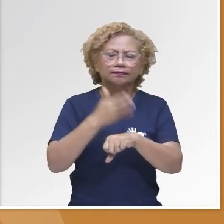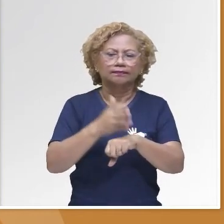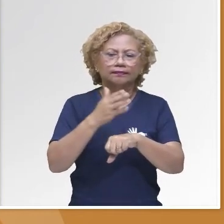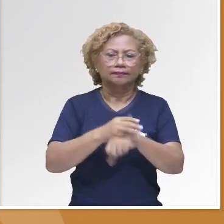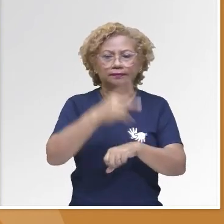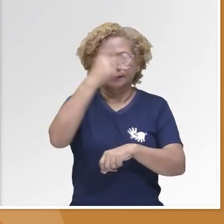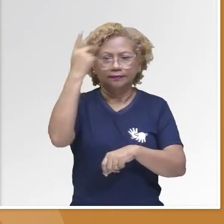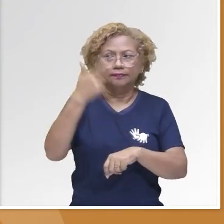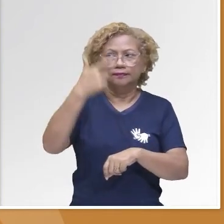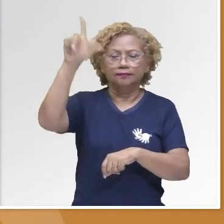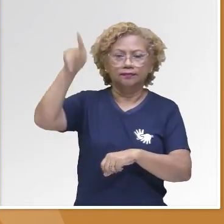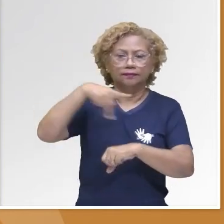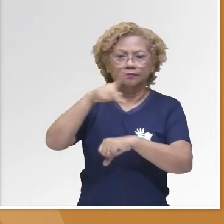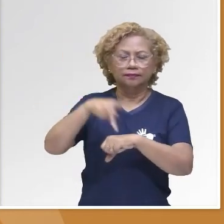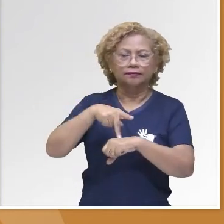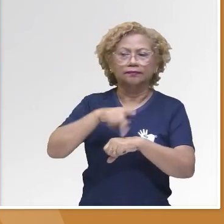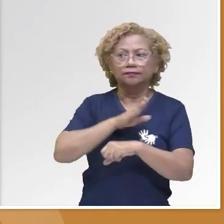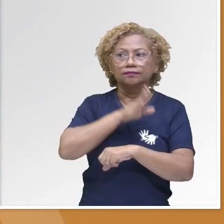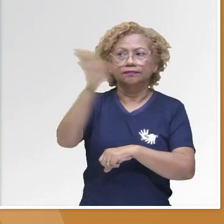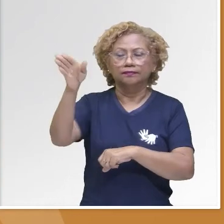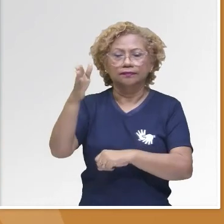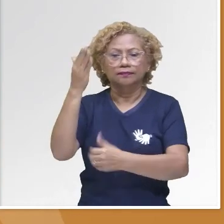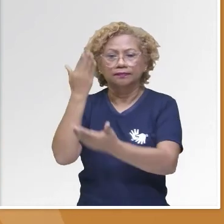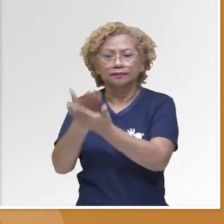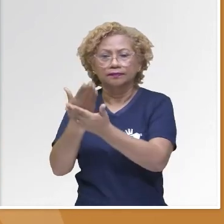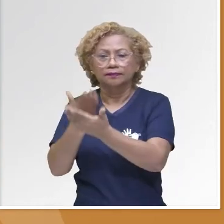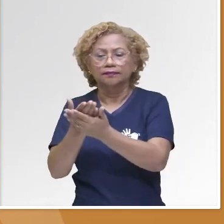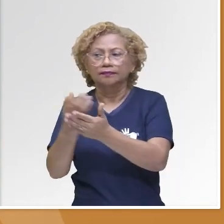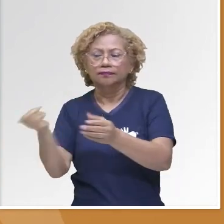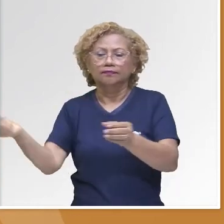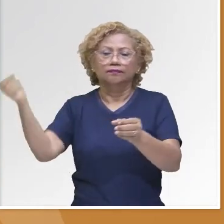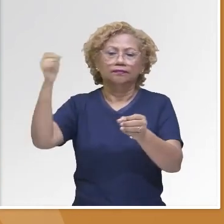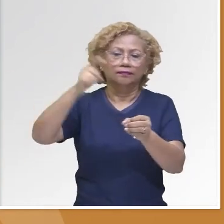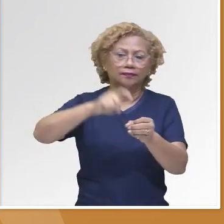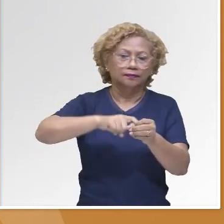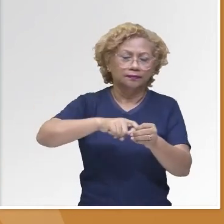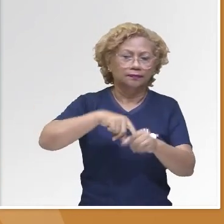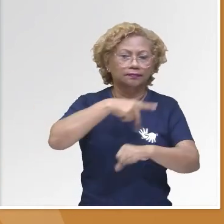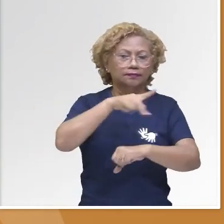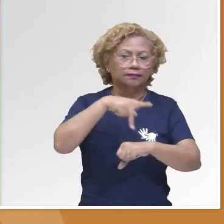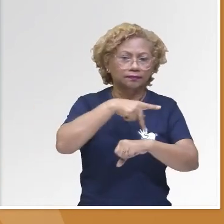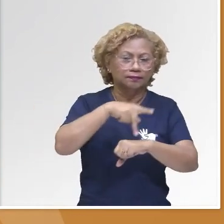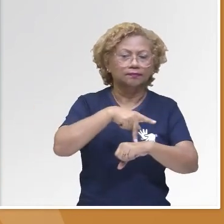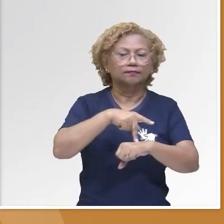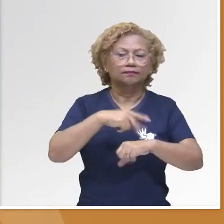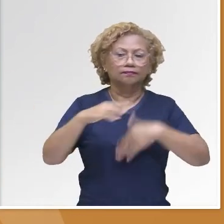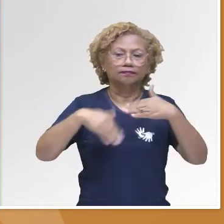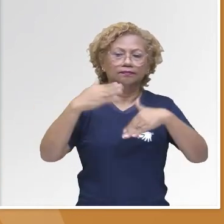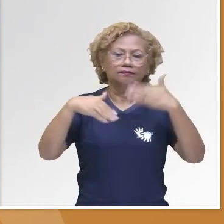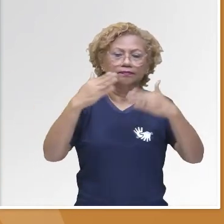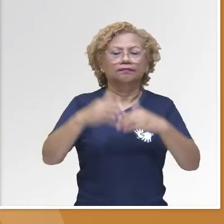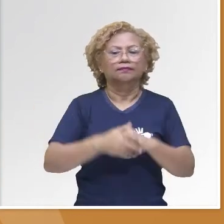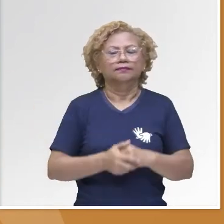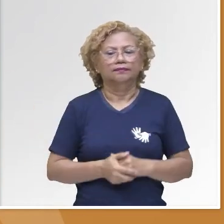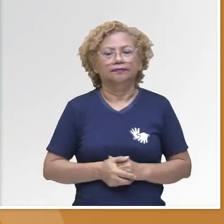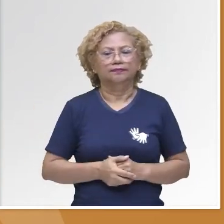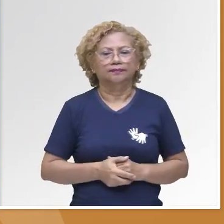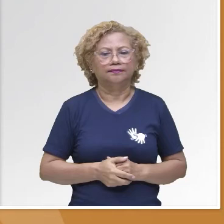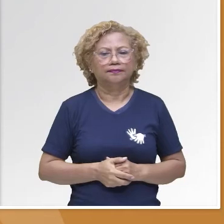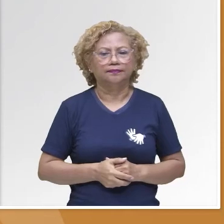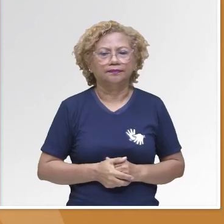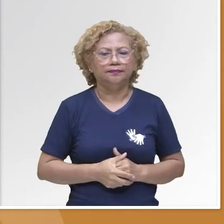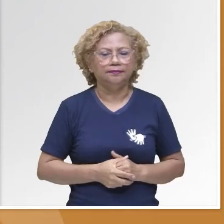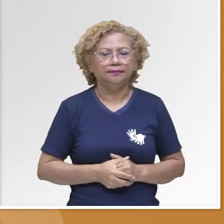pessoas se aperfeiçoassem, depois voltassem para o seu país de origem e realizar, né, o